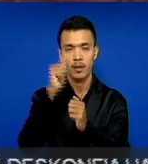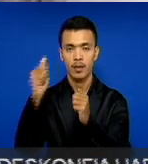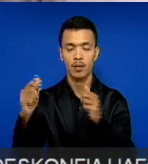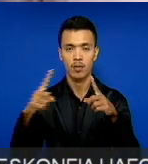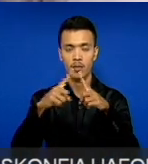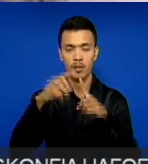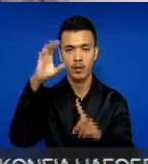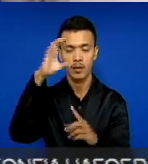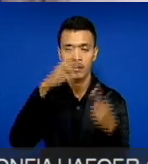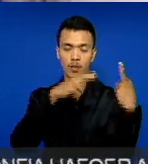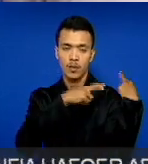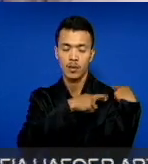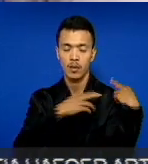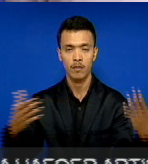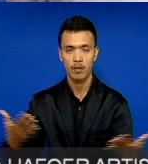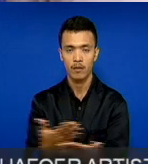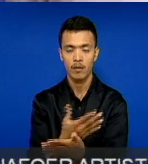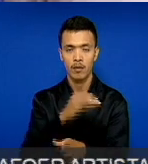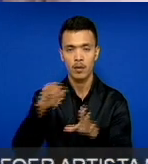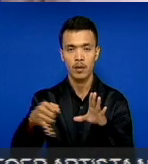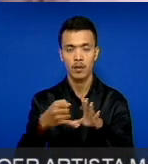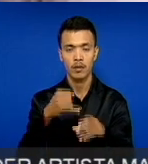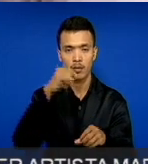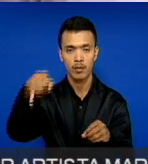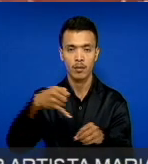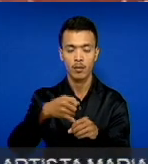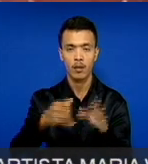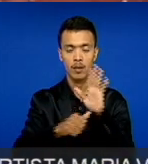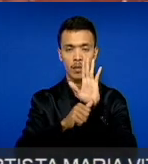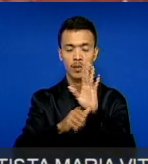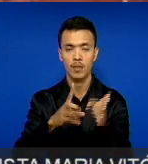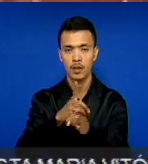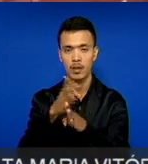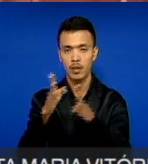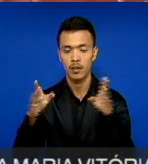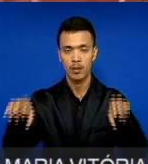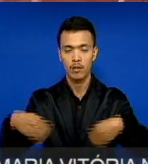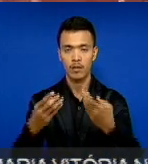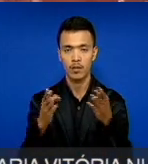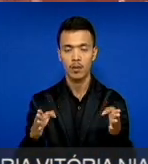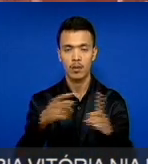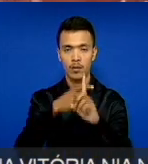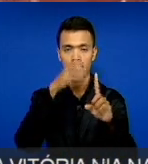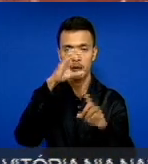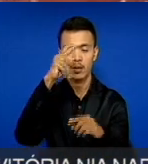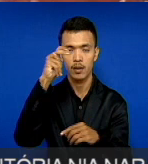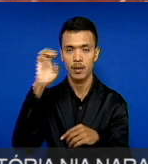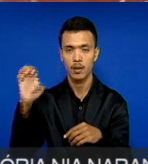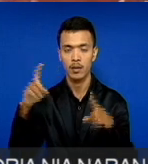ba cargo FON, inclui halomosa apresentação ba dirigente no funcionário Husi CNE, ba